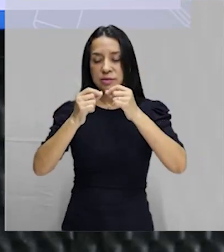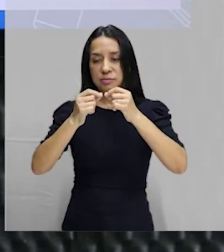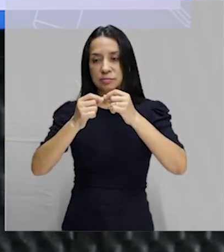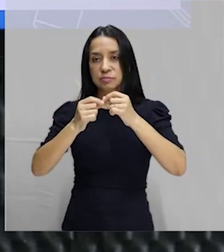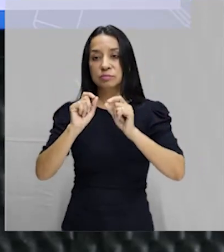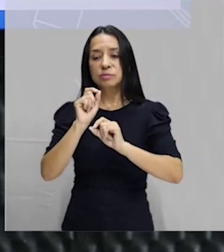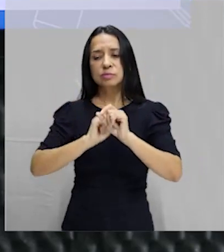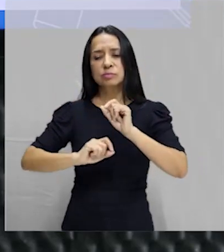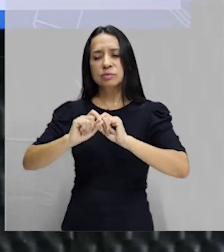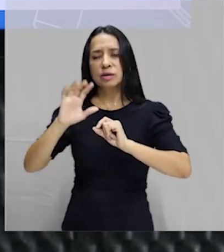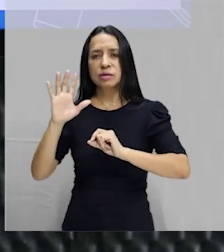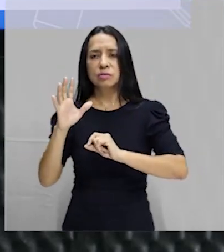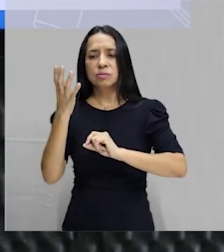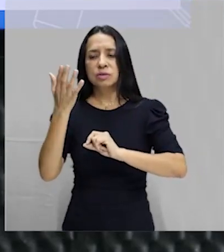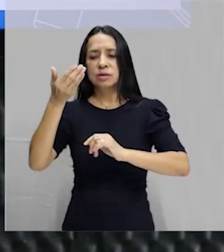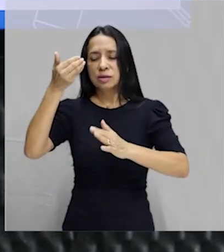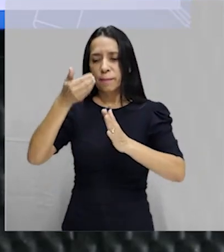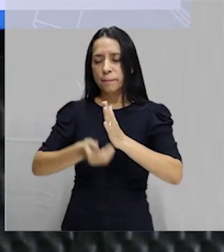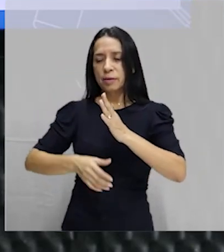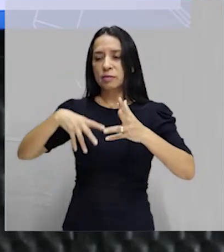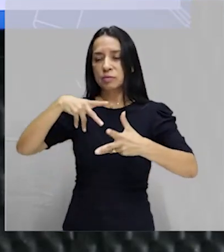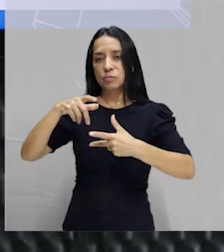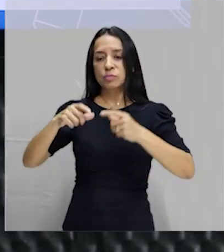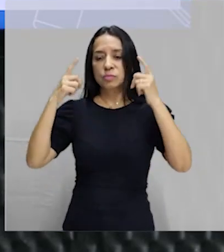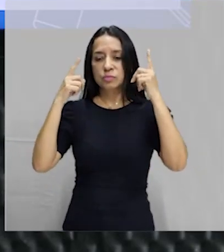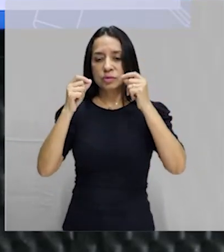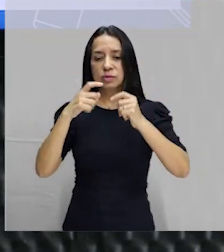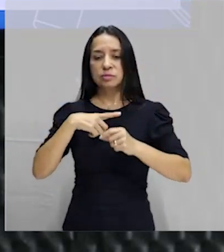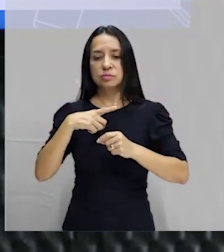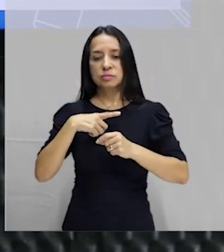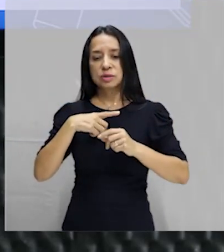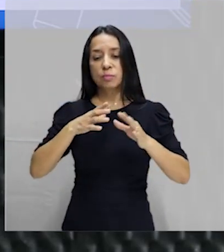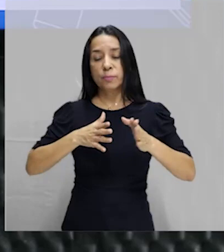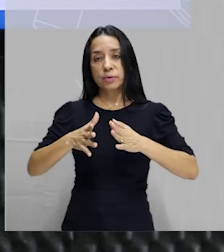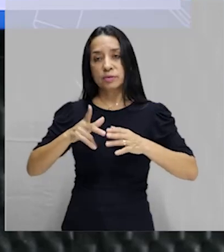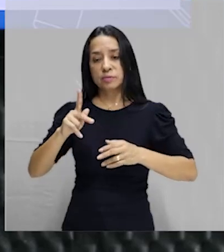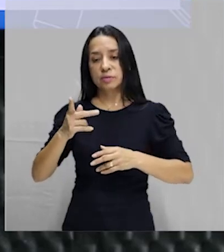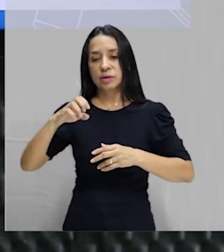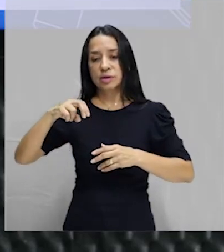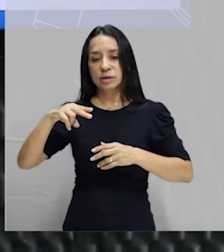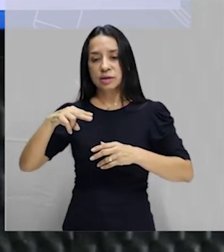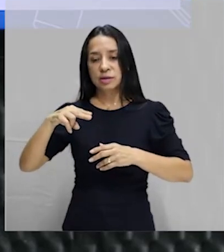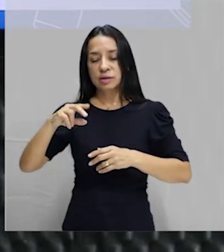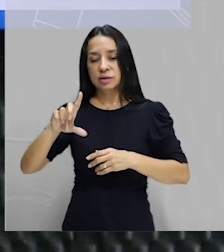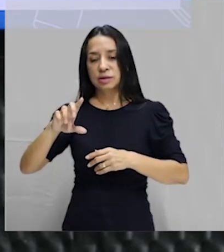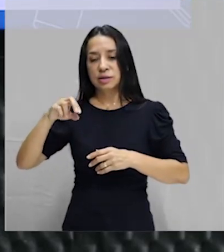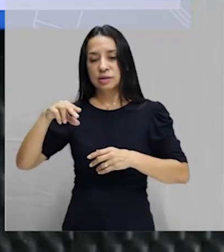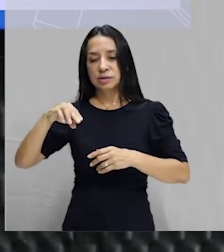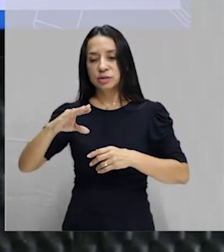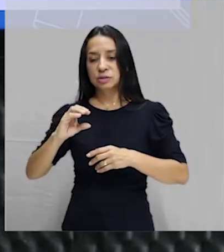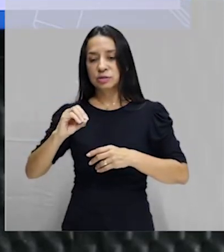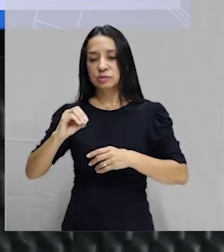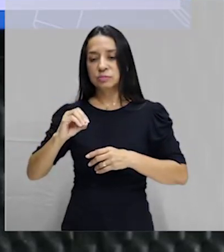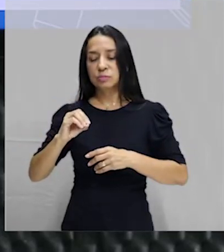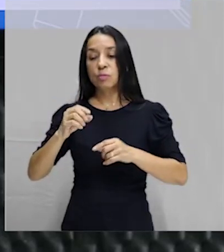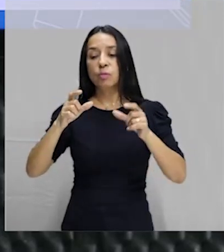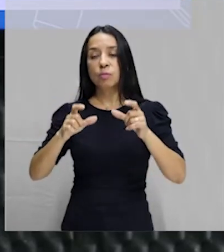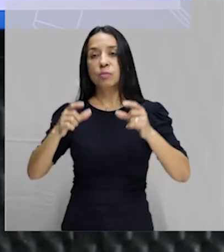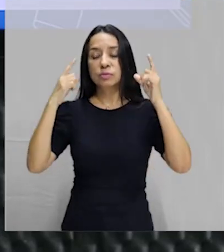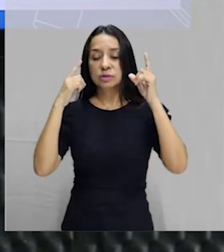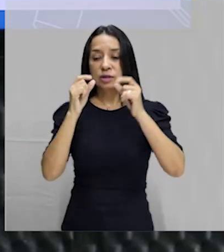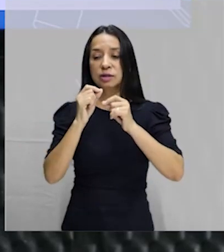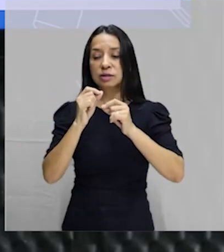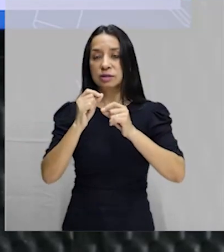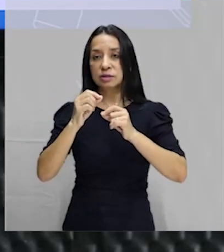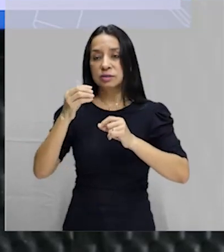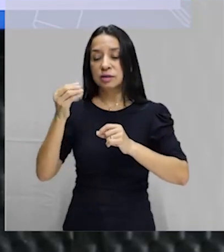decadência desse mundo grego. E aí nós temos o período helenístico, 338 a 136 a.C., onde a Grécia, por conta do